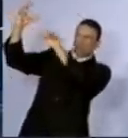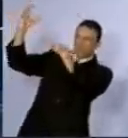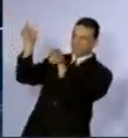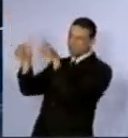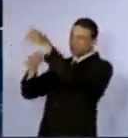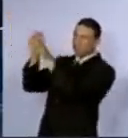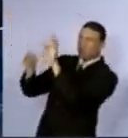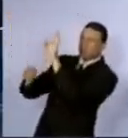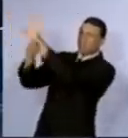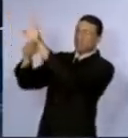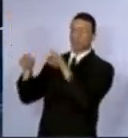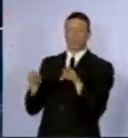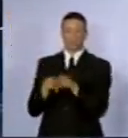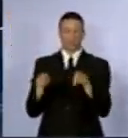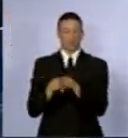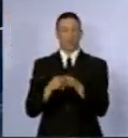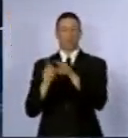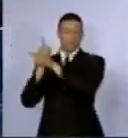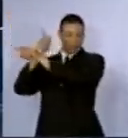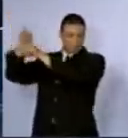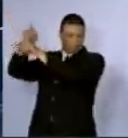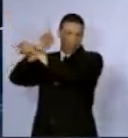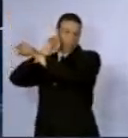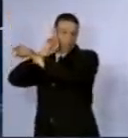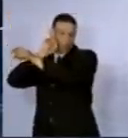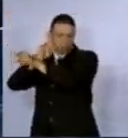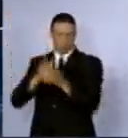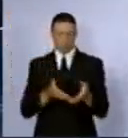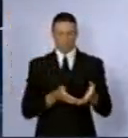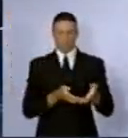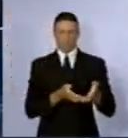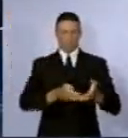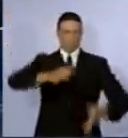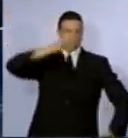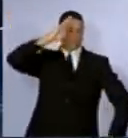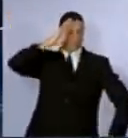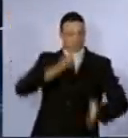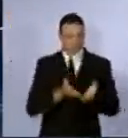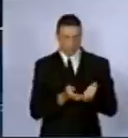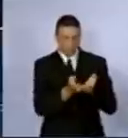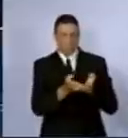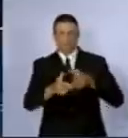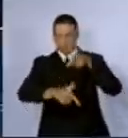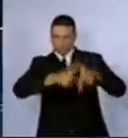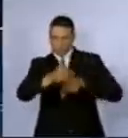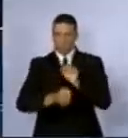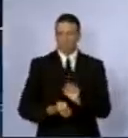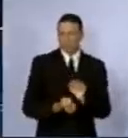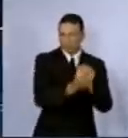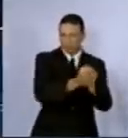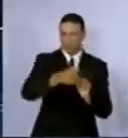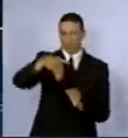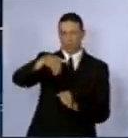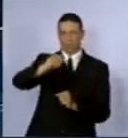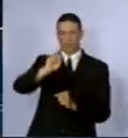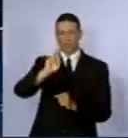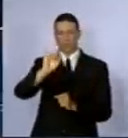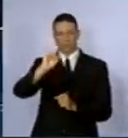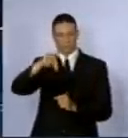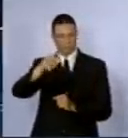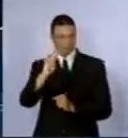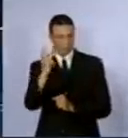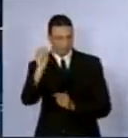também se interessaram pelo assunto, e o Dr. Glaser, ele foi indicado pela Marinha para que eles pudessem